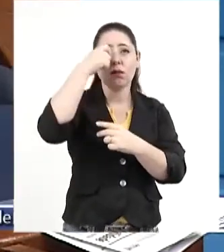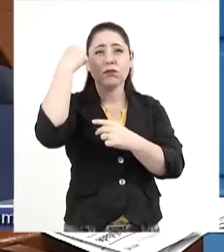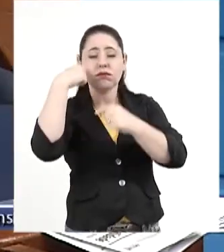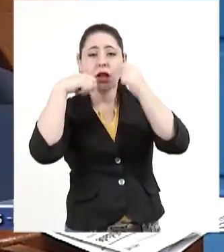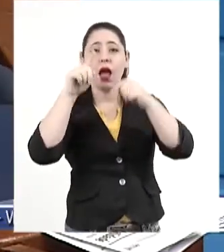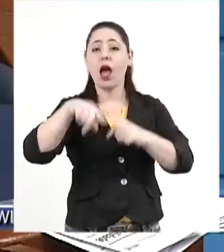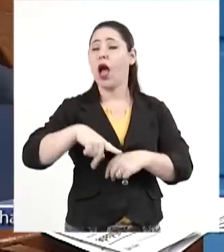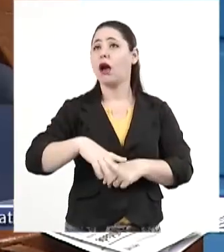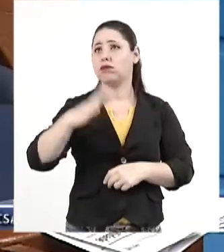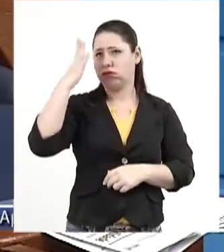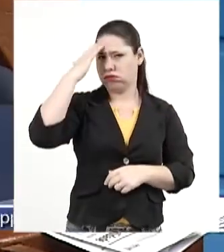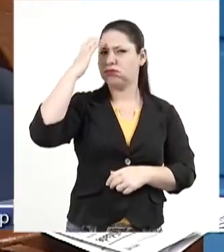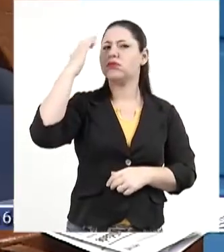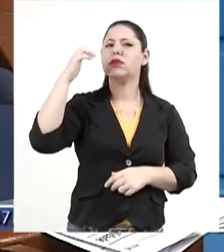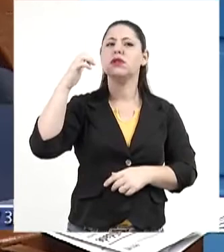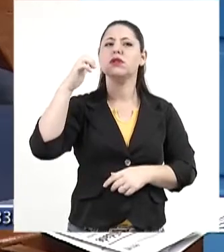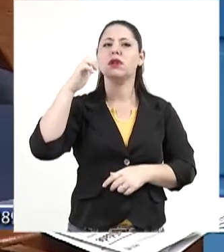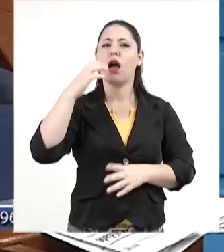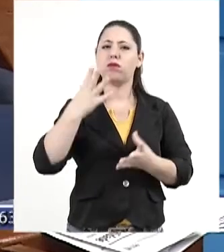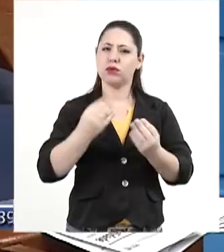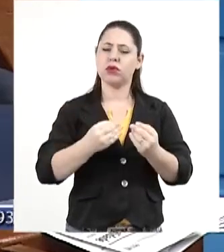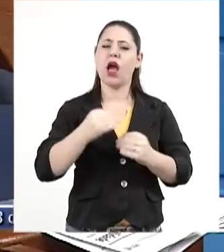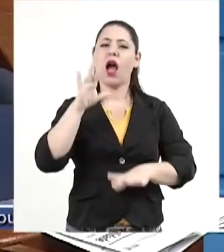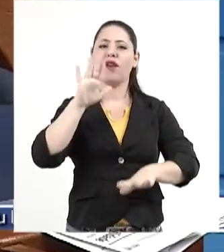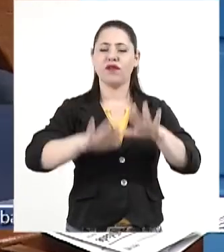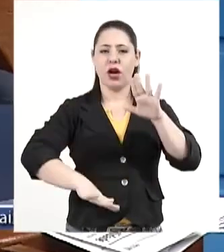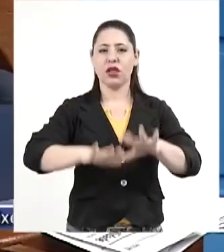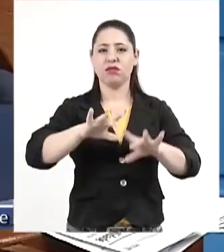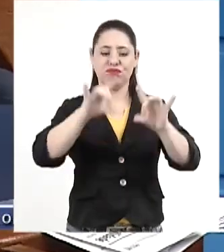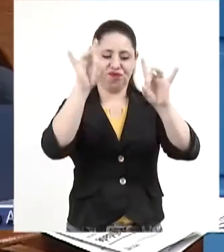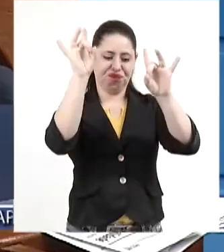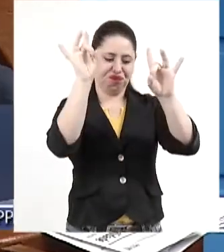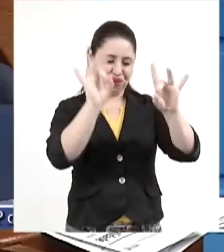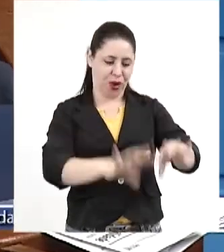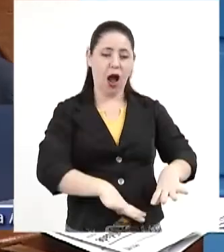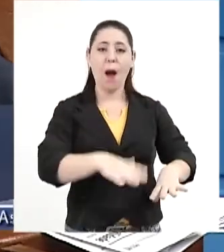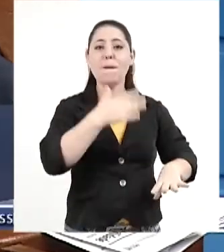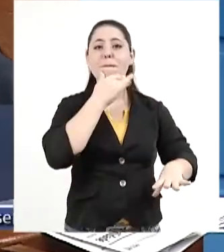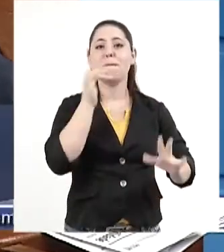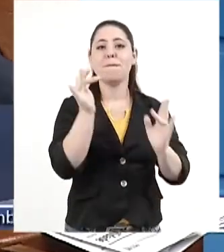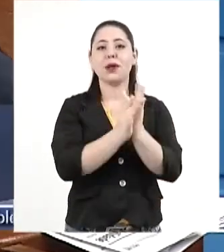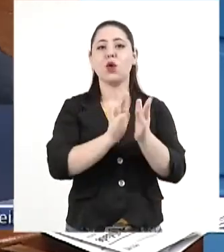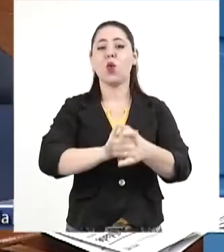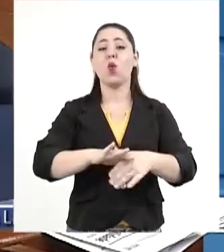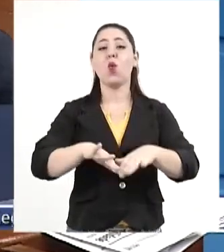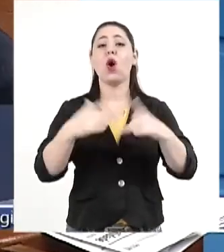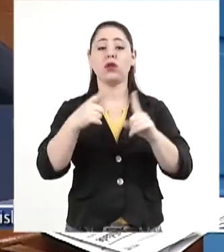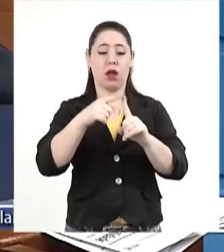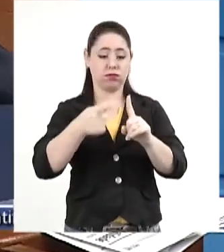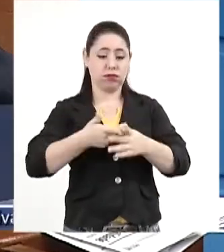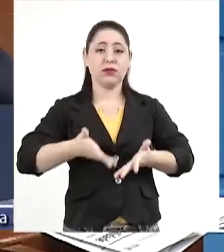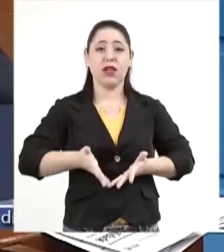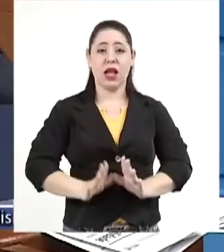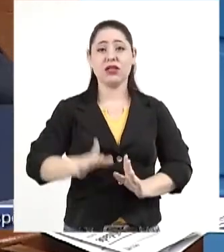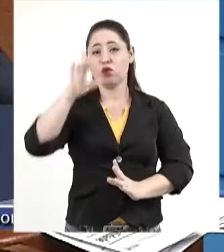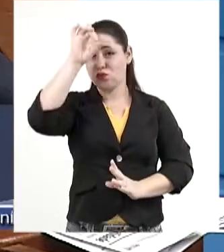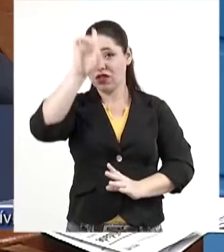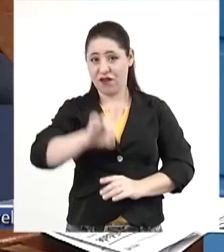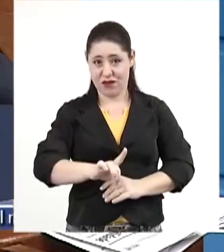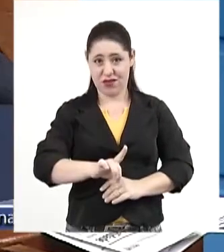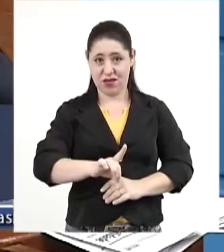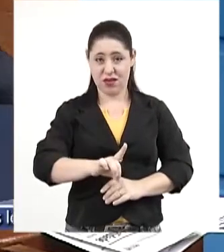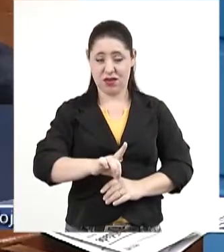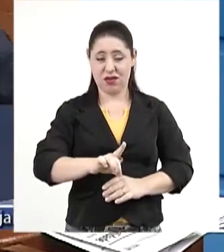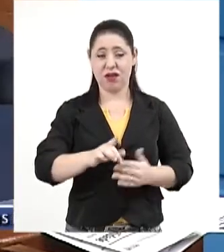uma heroína e muitas vezes abandonada pelo seu marido quando nasce uma criança com